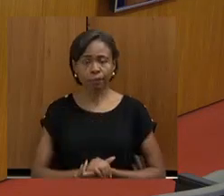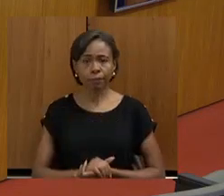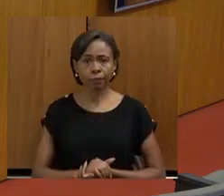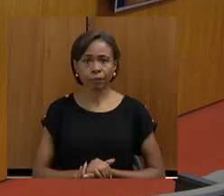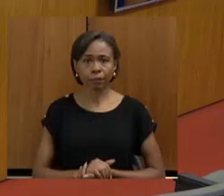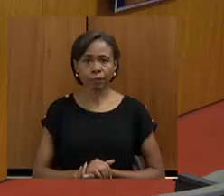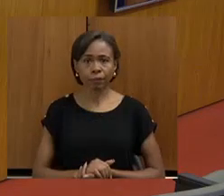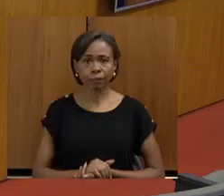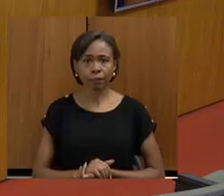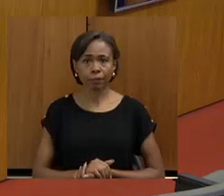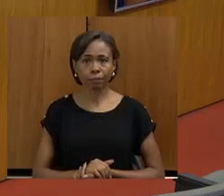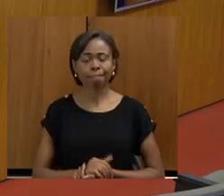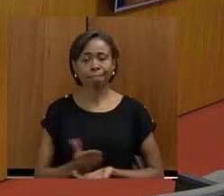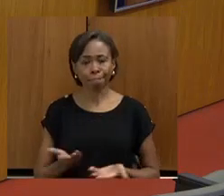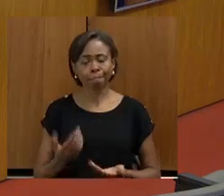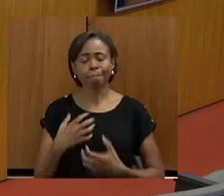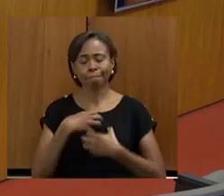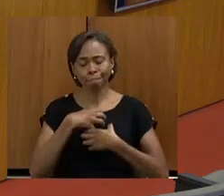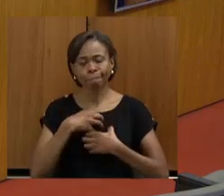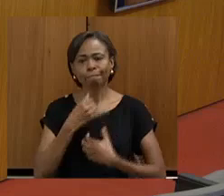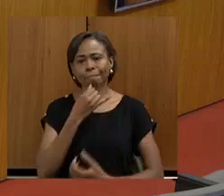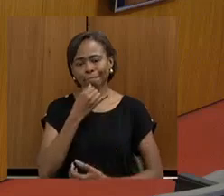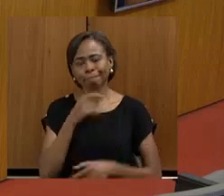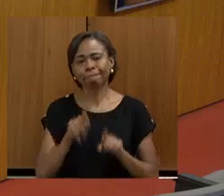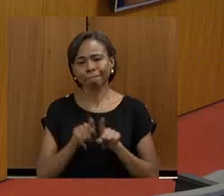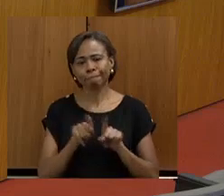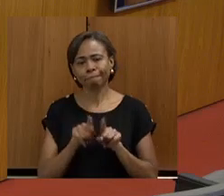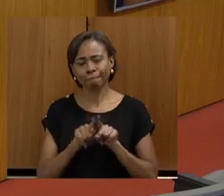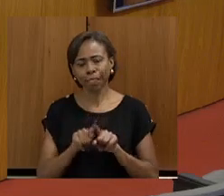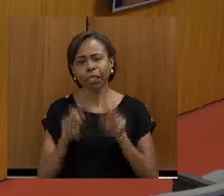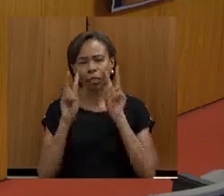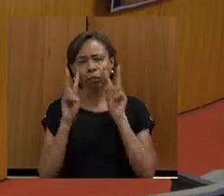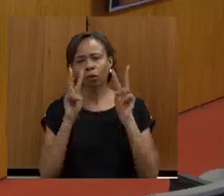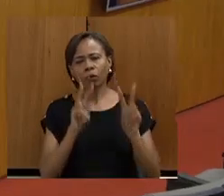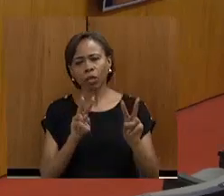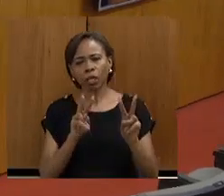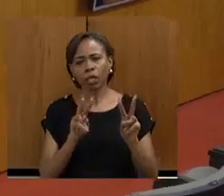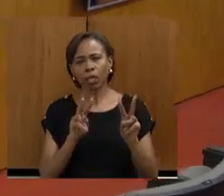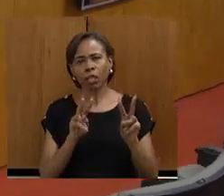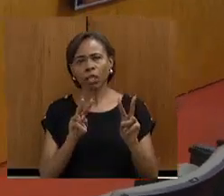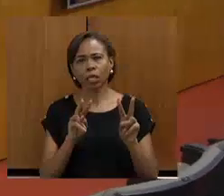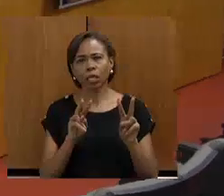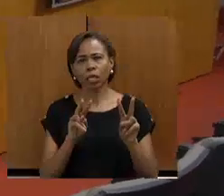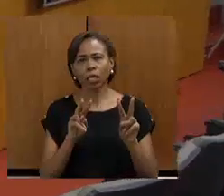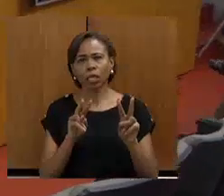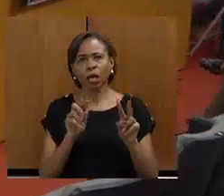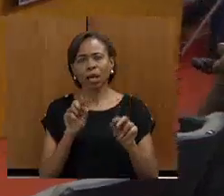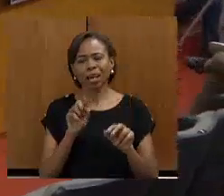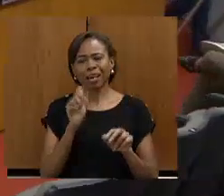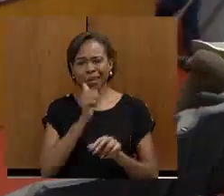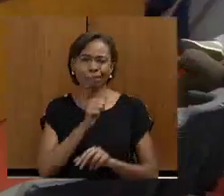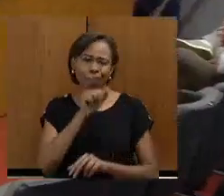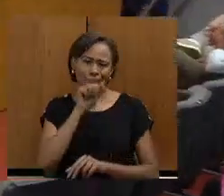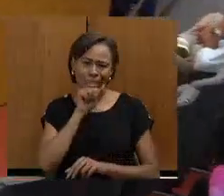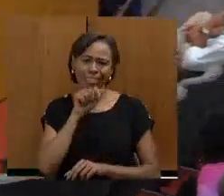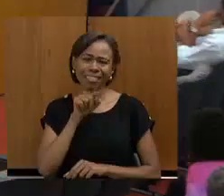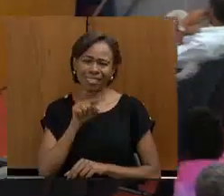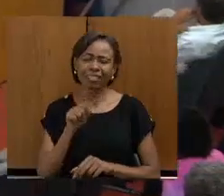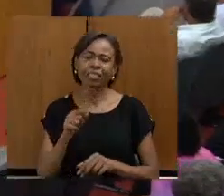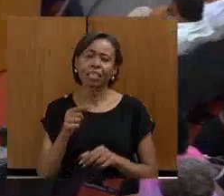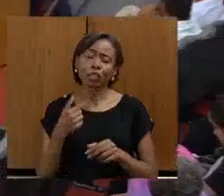Também com muita tristeza de ouvir a fala da mãe Davi, a gente está aqui para somar.